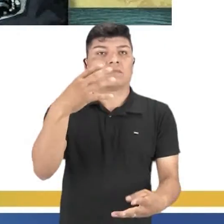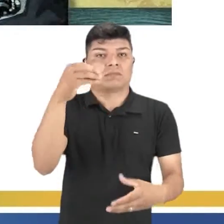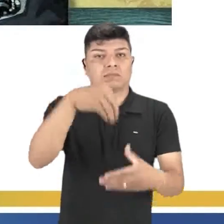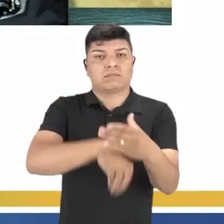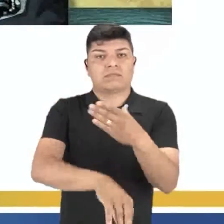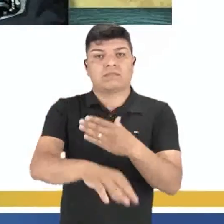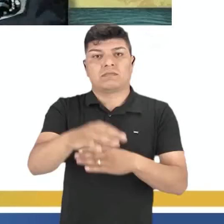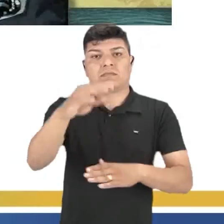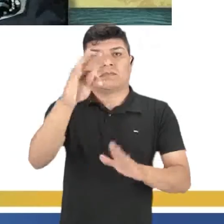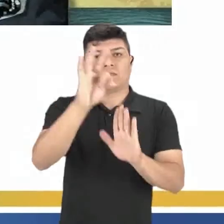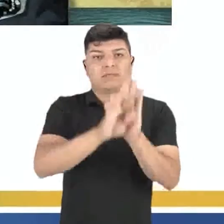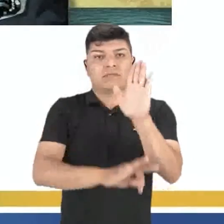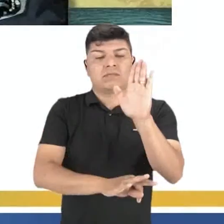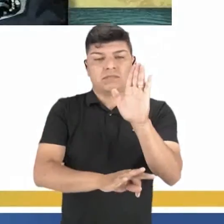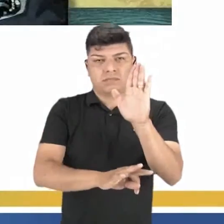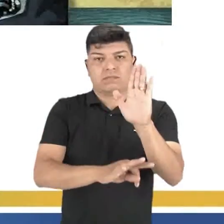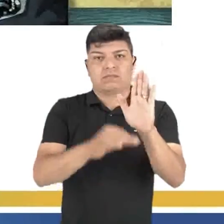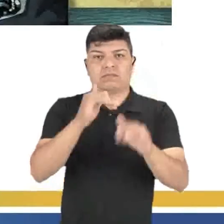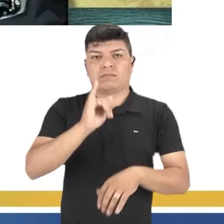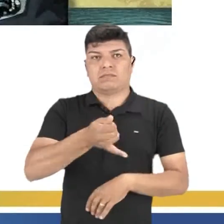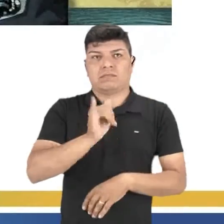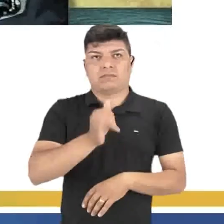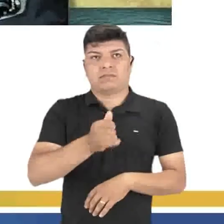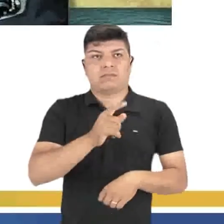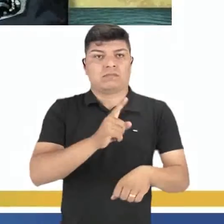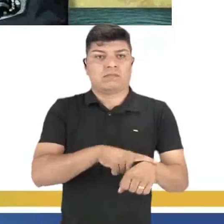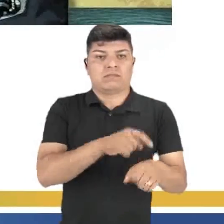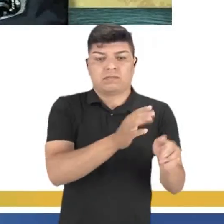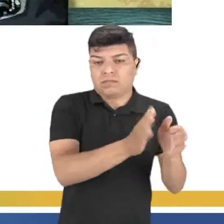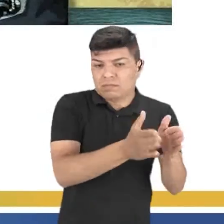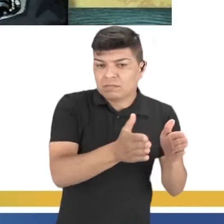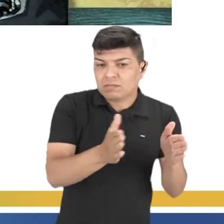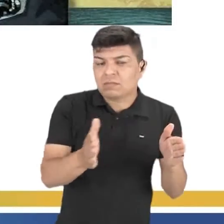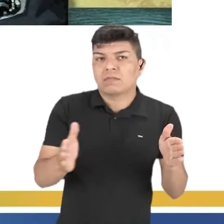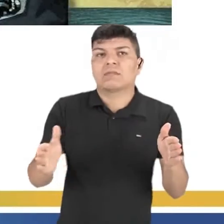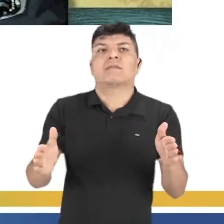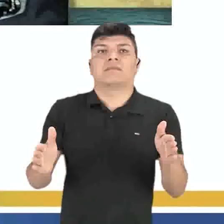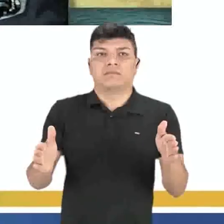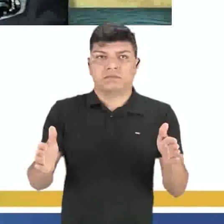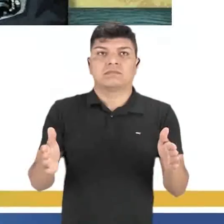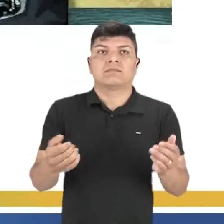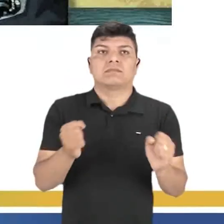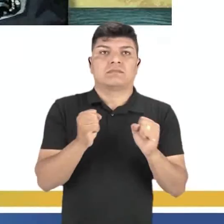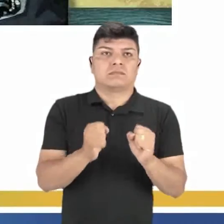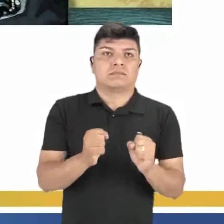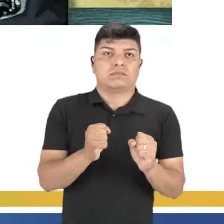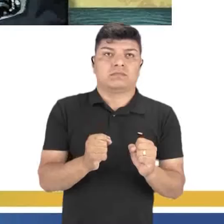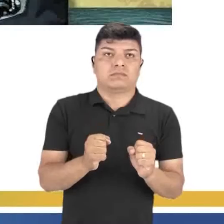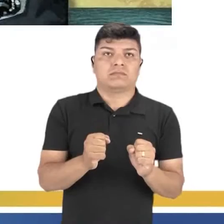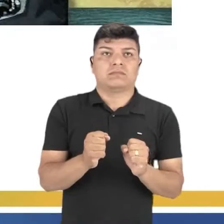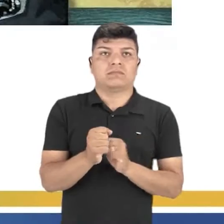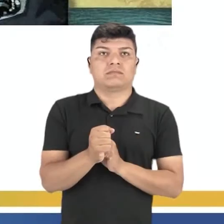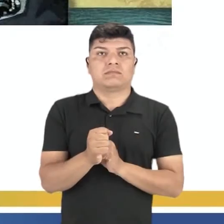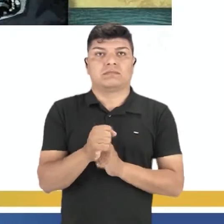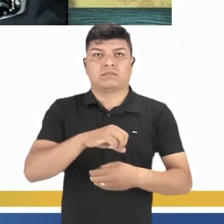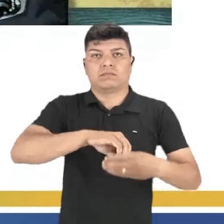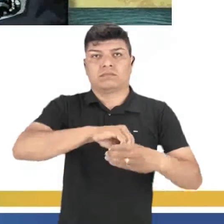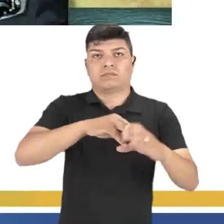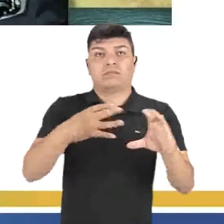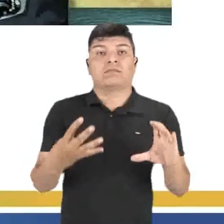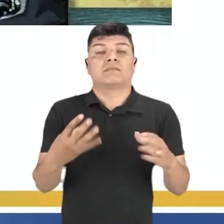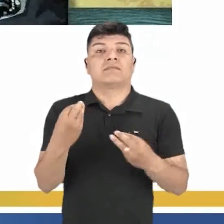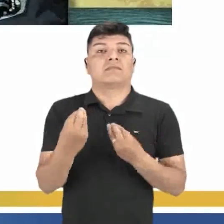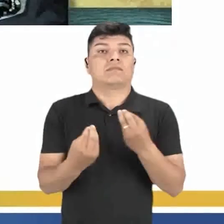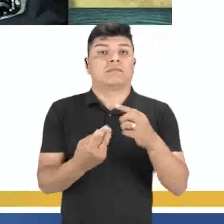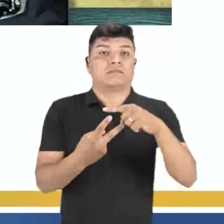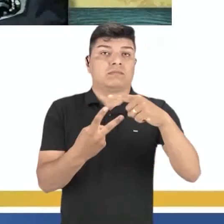O tempo, ele é o período em que a história se dá, que se desenrola. Ele pode ser caracterizado